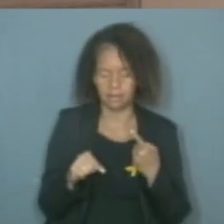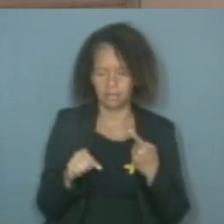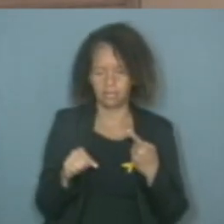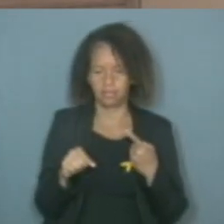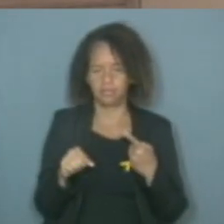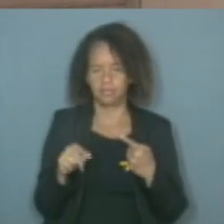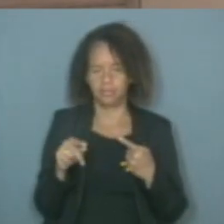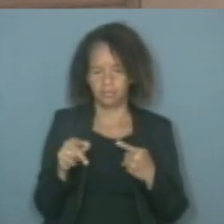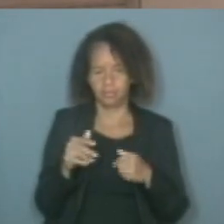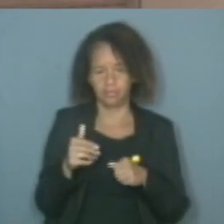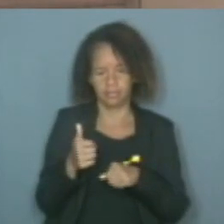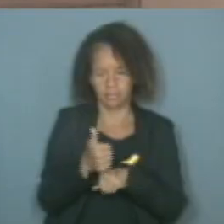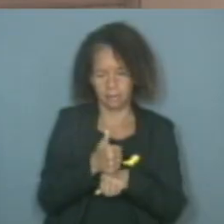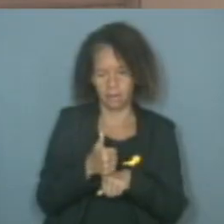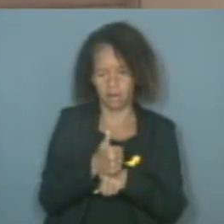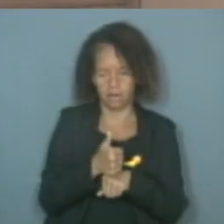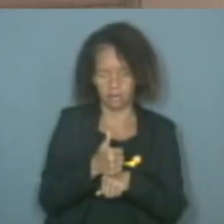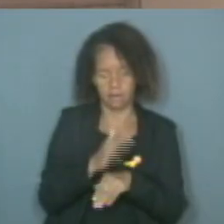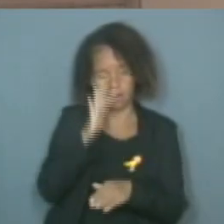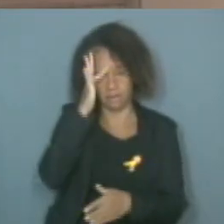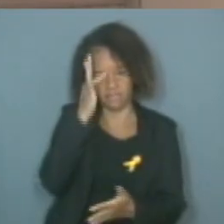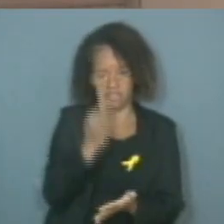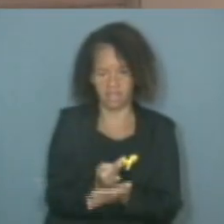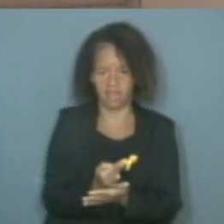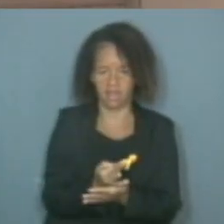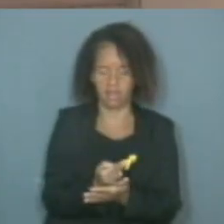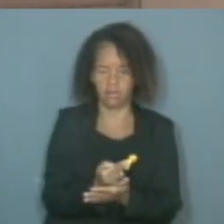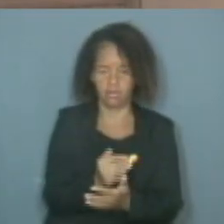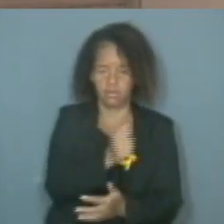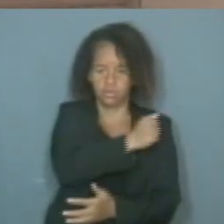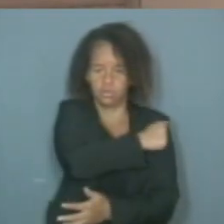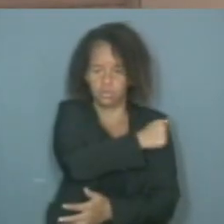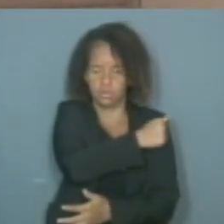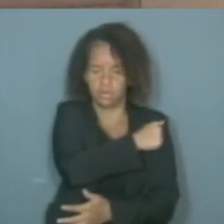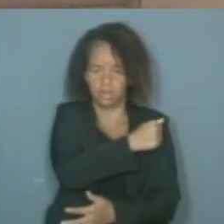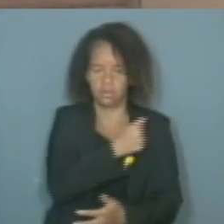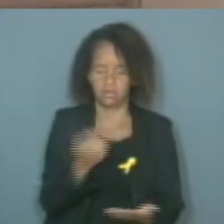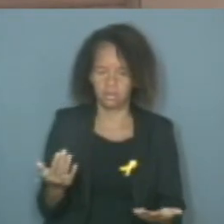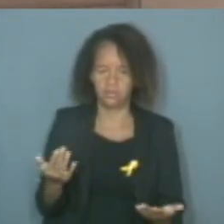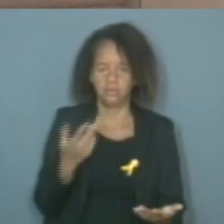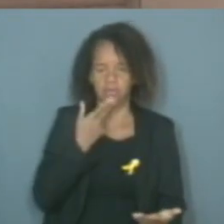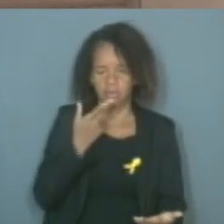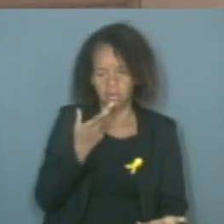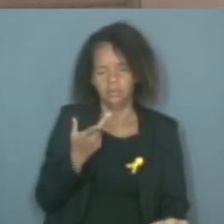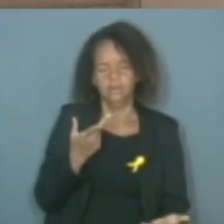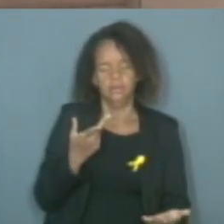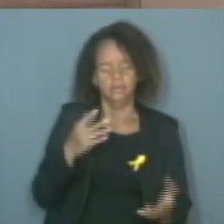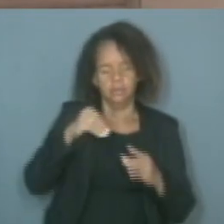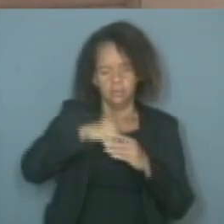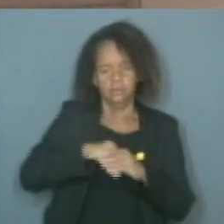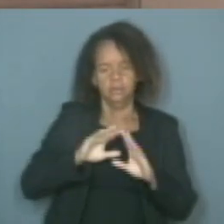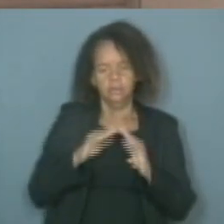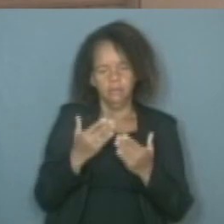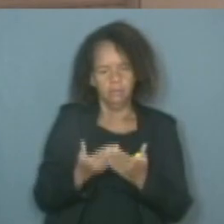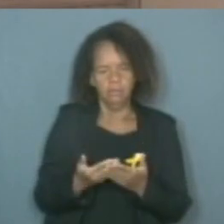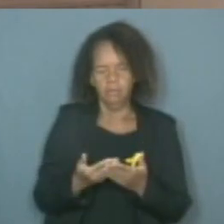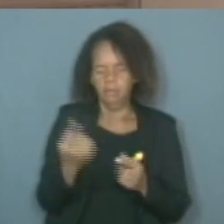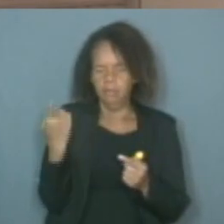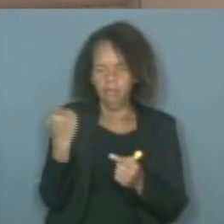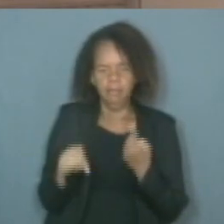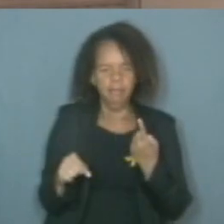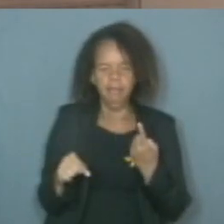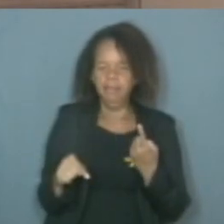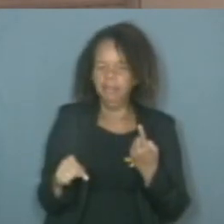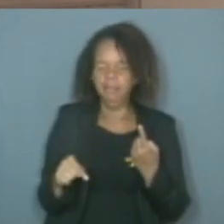a profissão de fé dos estudantes de reafirmarem a sua fé nas escolas, não vai ser